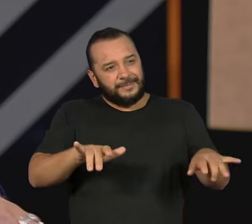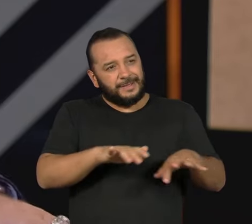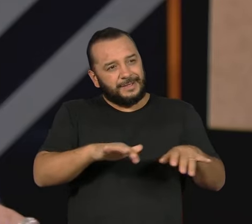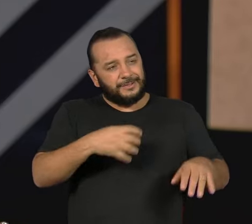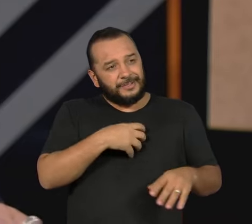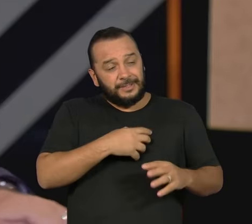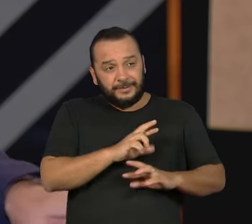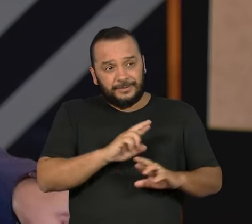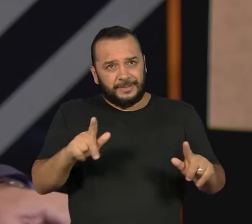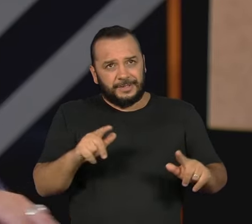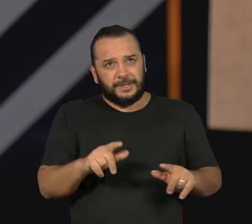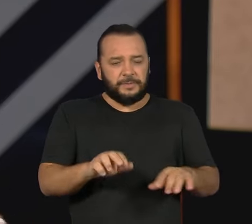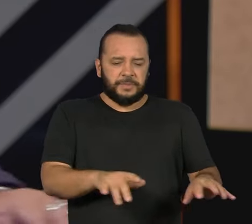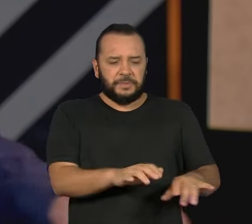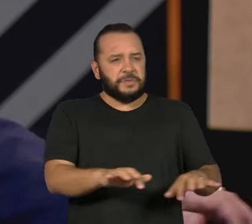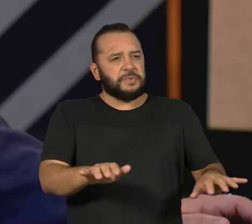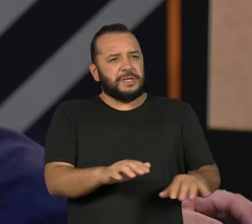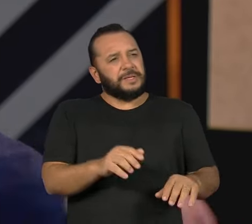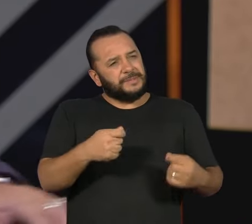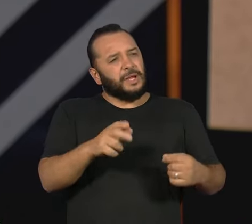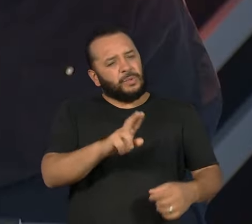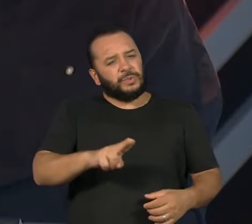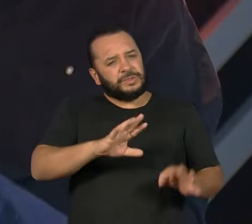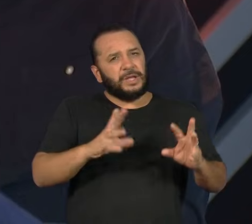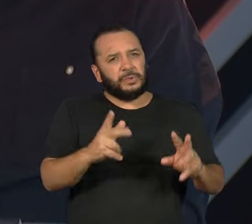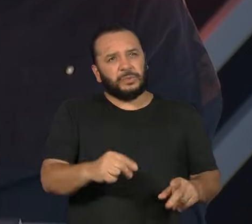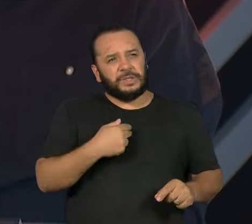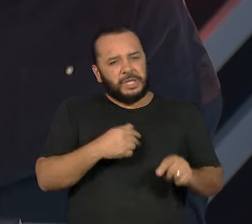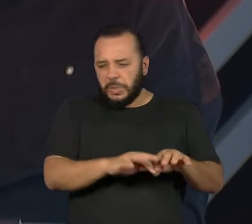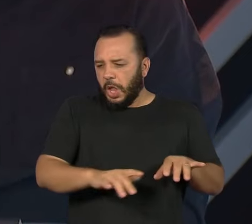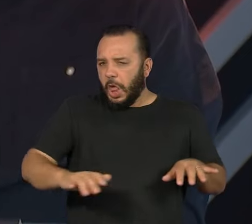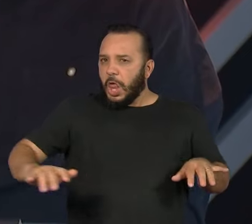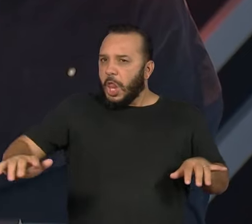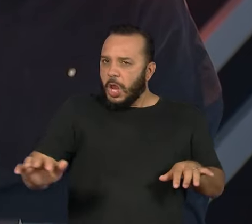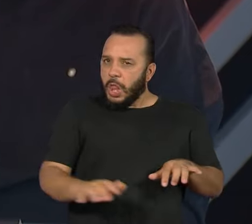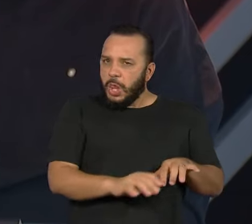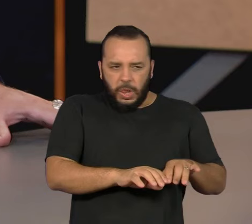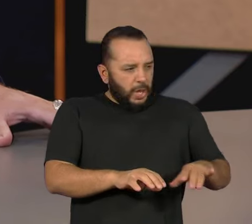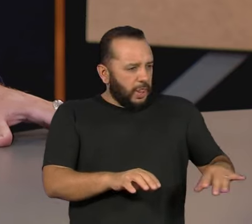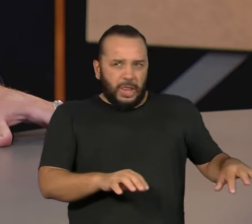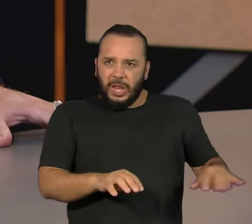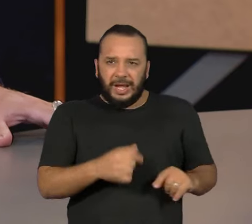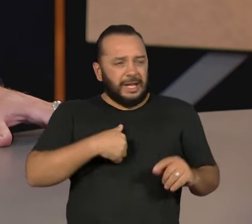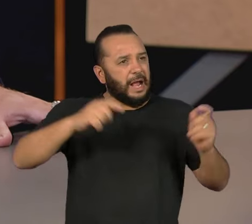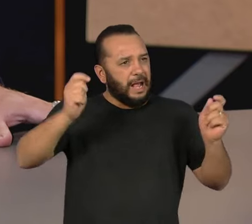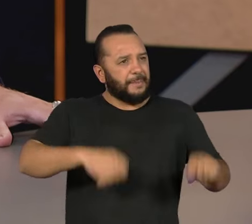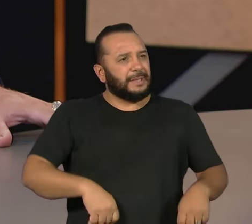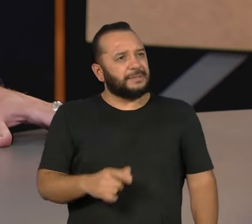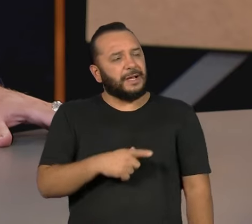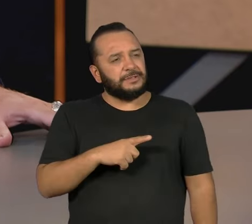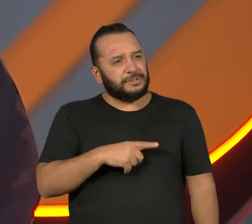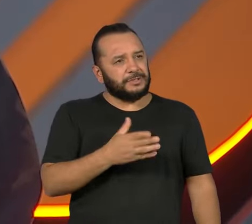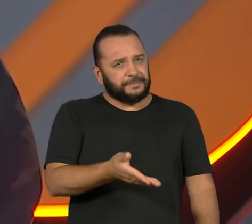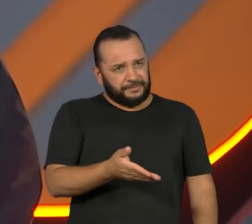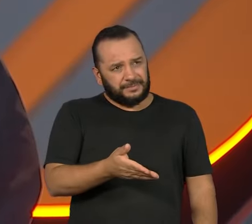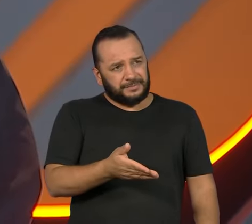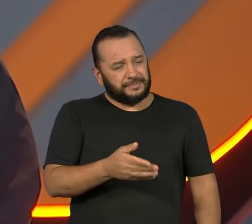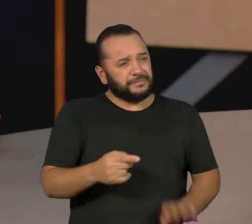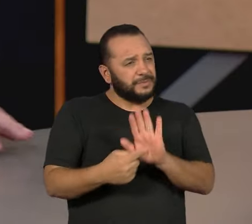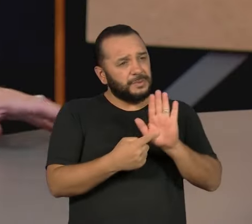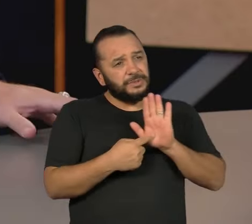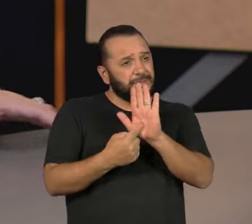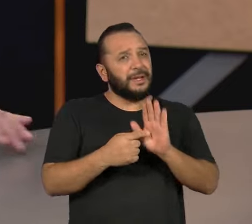porque ele falava assim, o piano tem 88 teclas, a gente tem que usar. Então, ele tocava a capacidade que ele tinha para